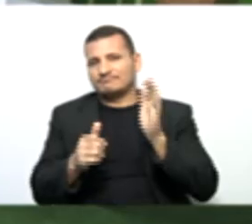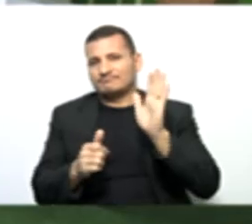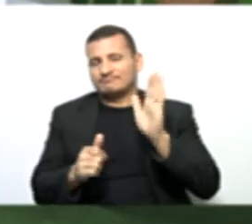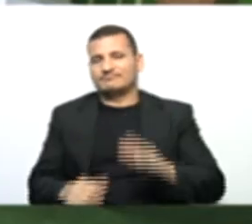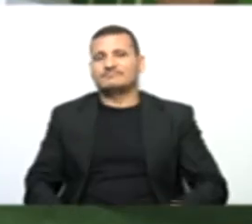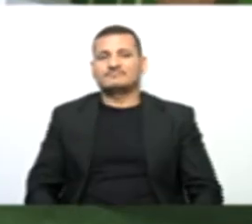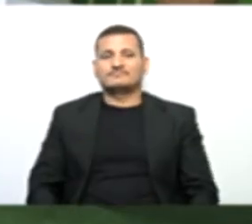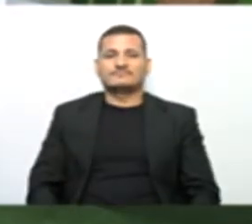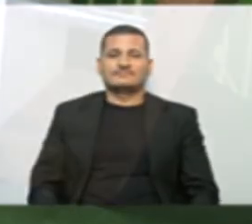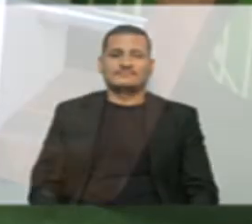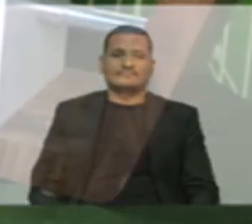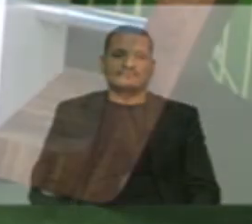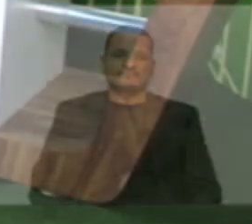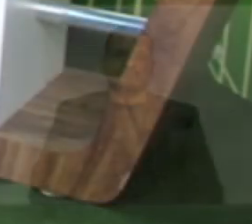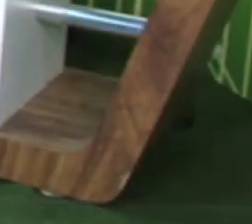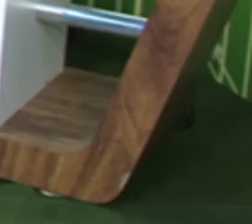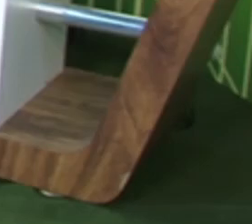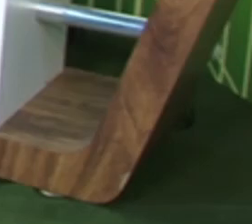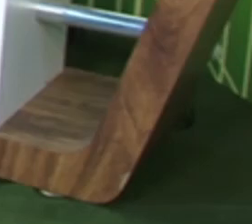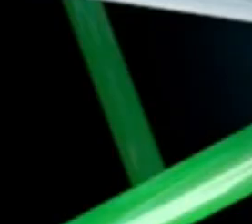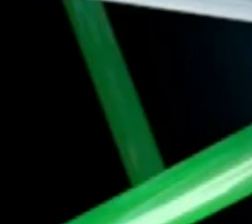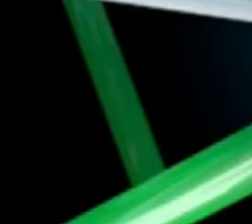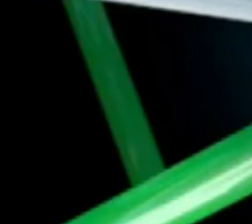aula. Até a próxima.